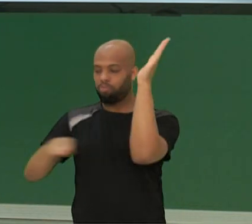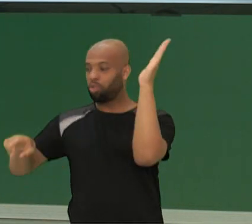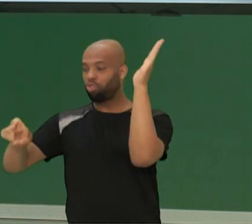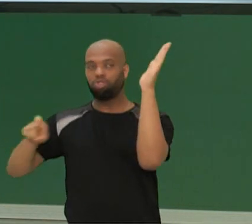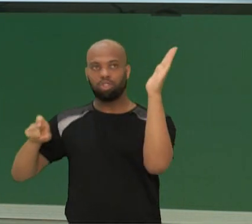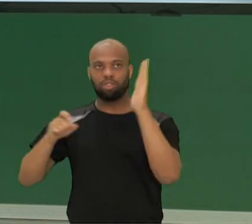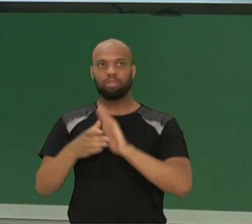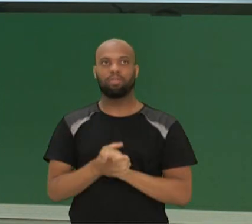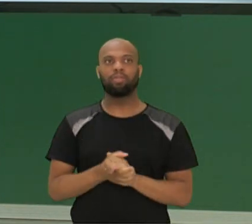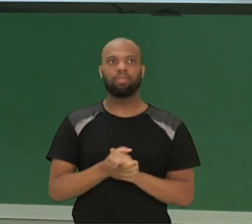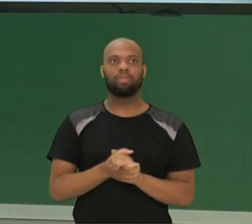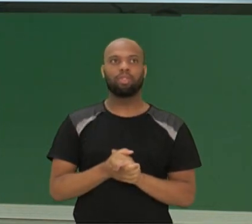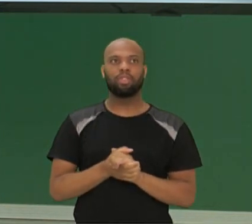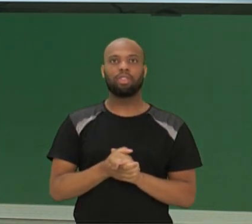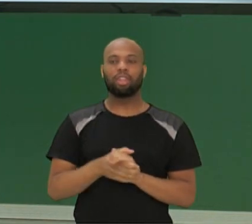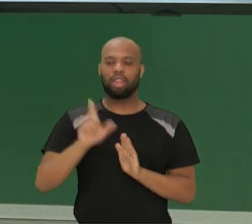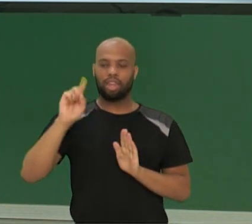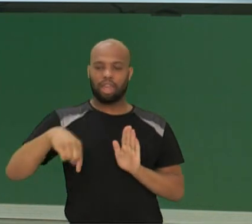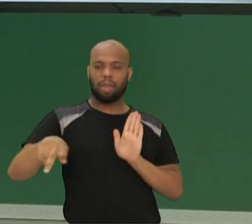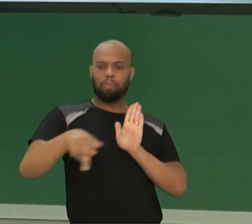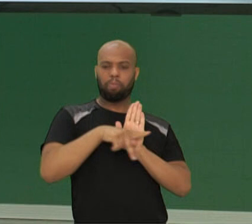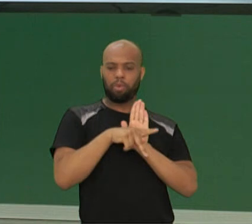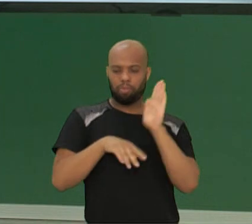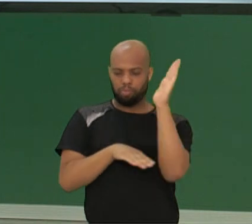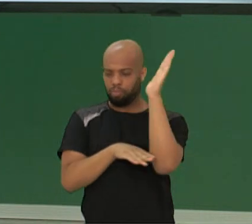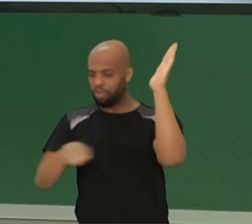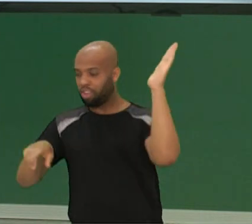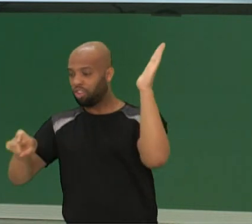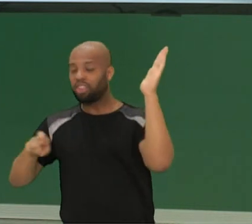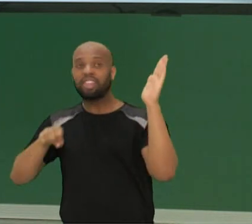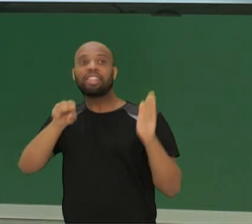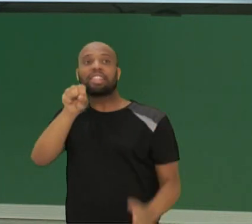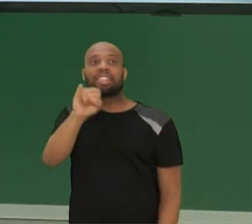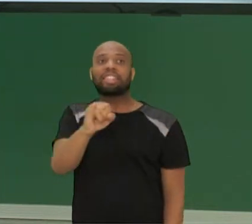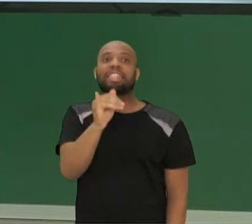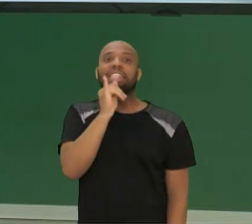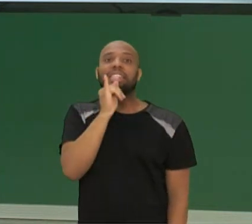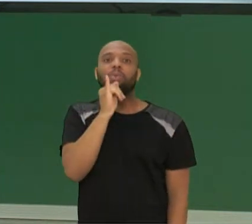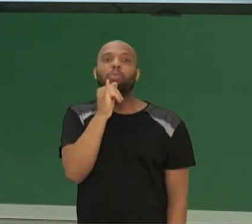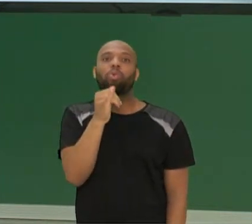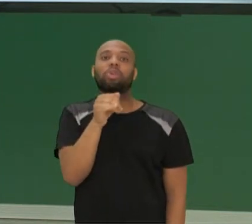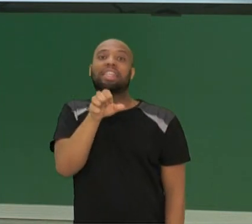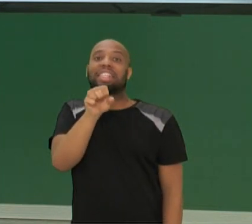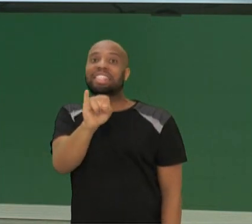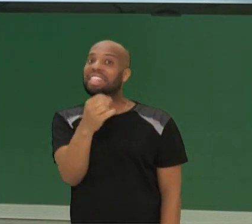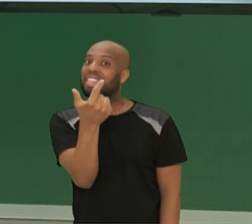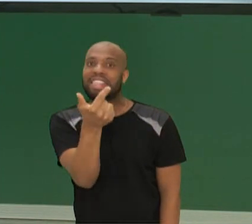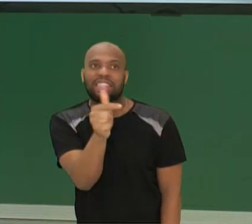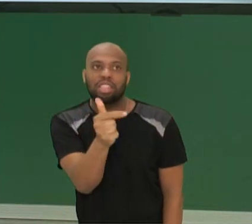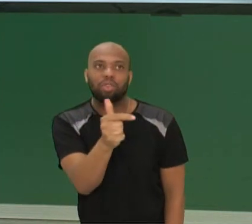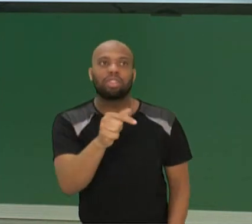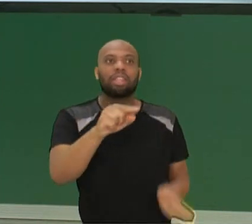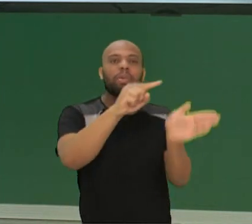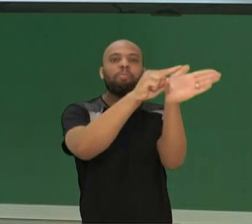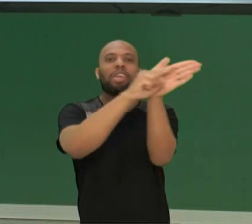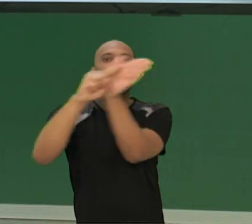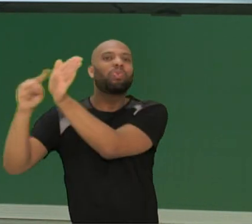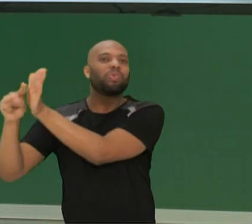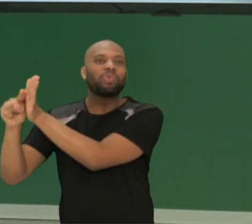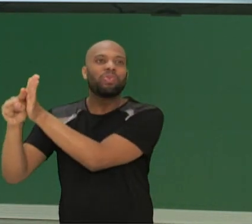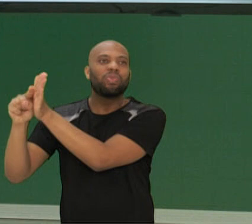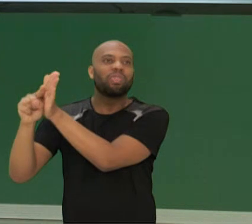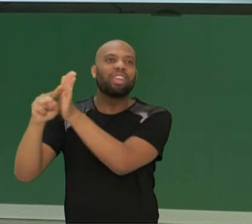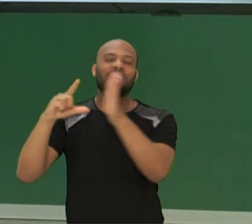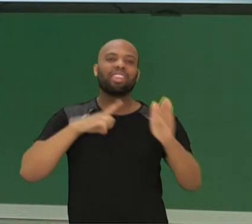x. Eles pertenceriam ao eixo x se nós não tivéssemos em nossa equação, lá no numerador do